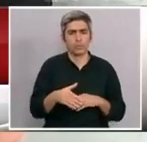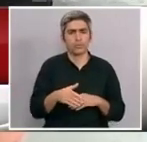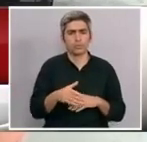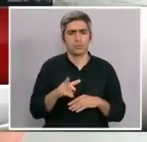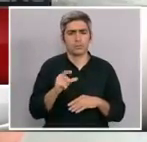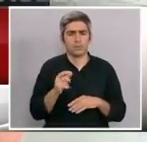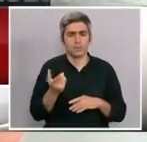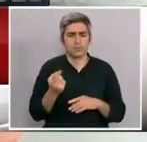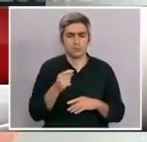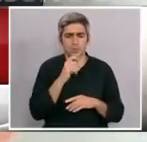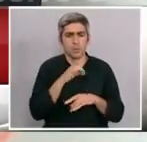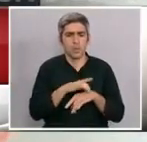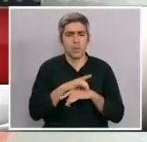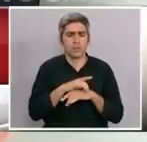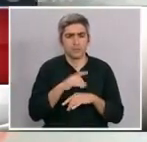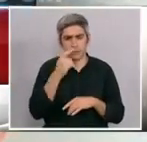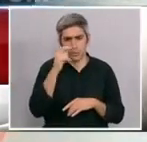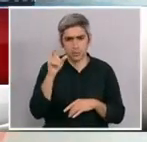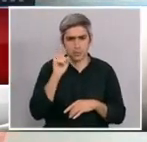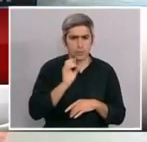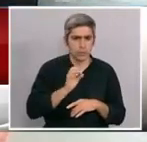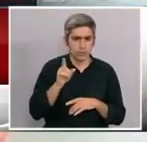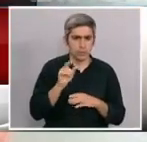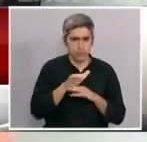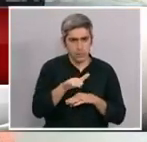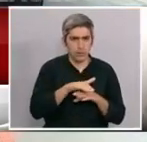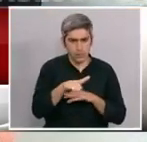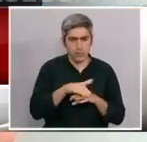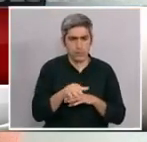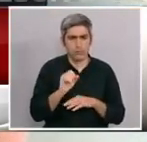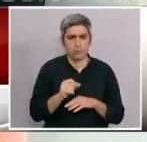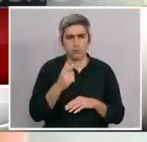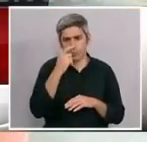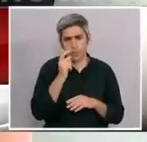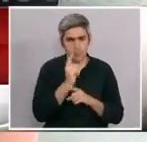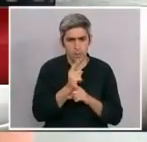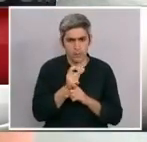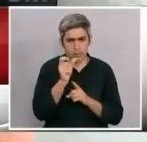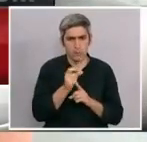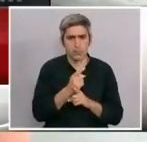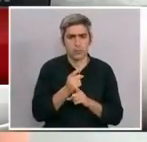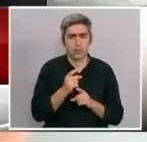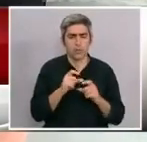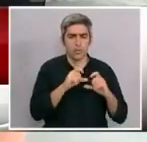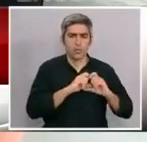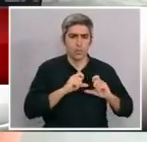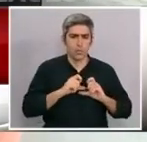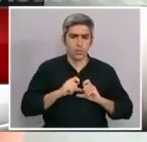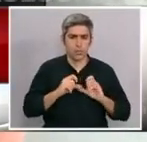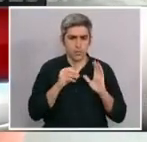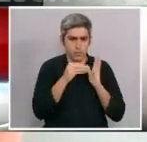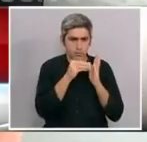Aquilo também havia ser uma doença, não é? Daquela senhora. E percebia-se que eram cartas de amor porquê? Por causa dos coraçõezinhos que